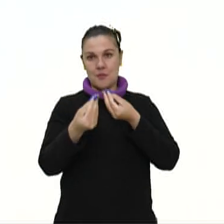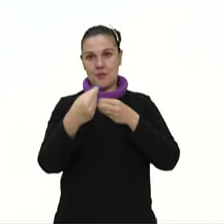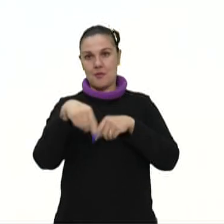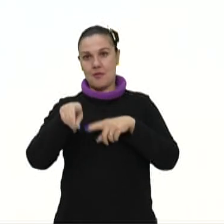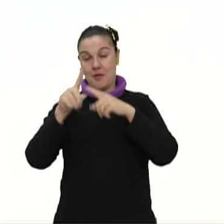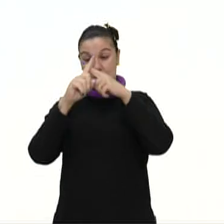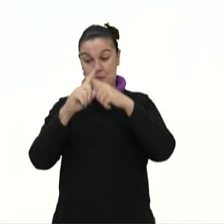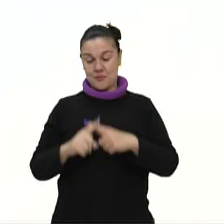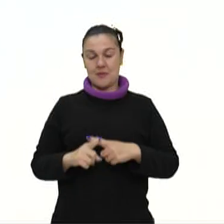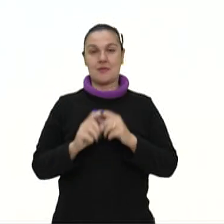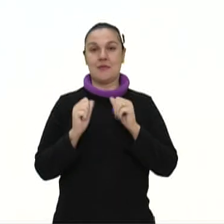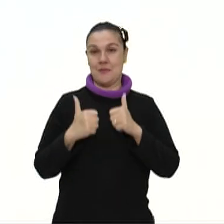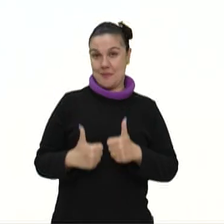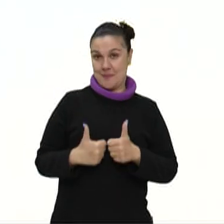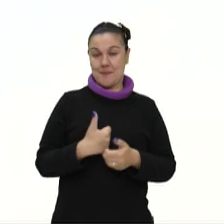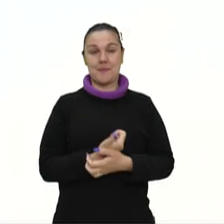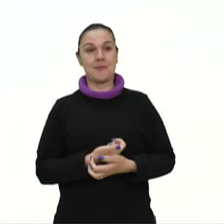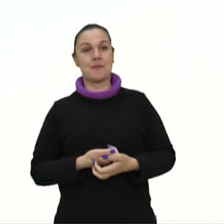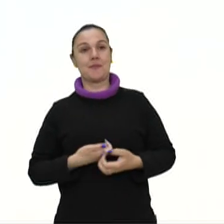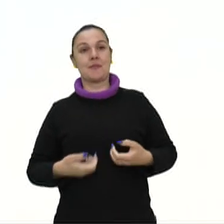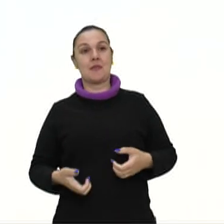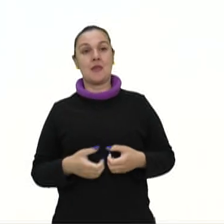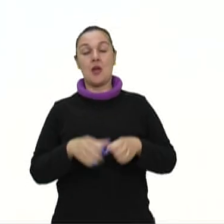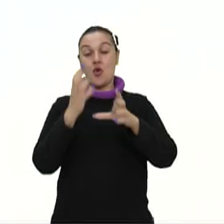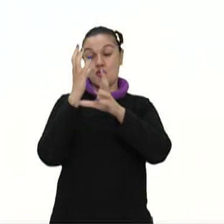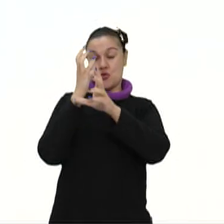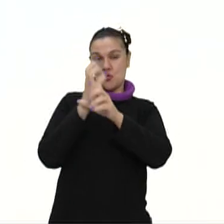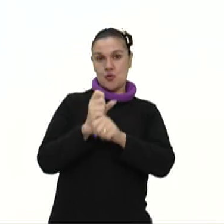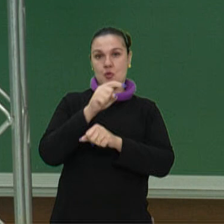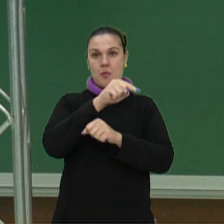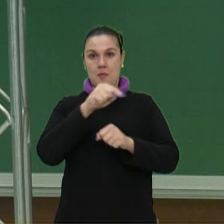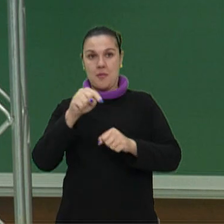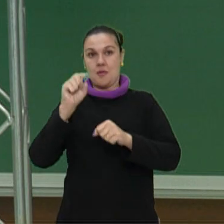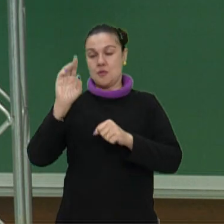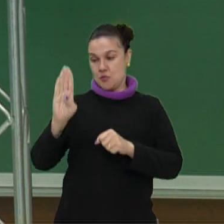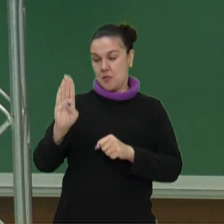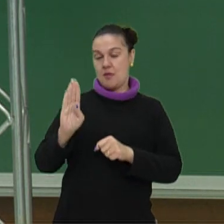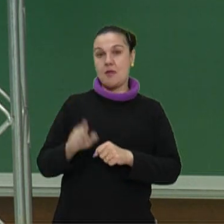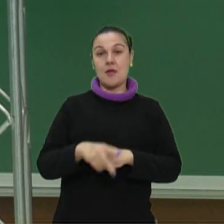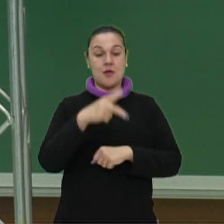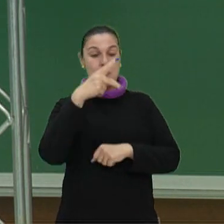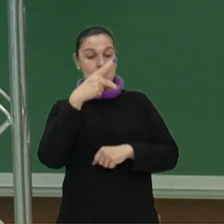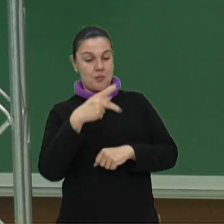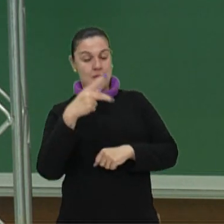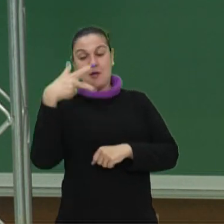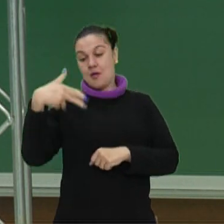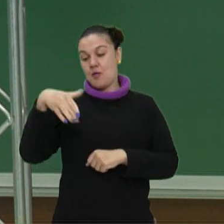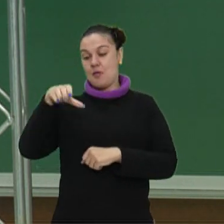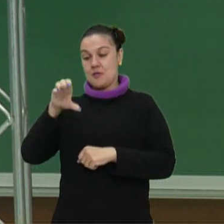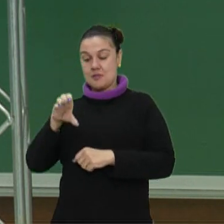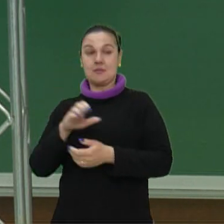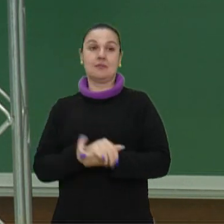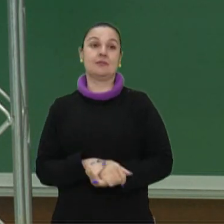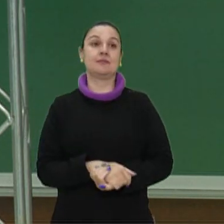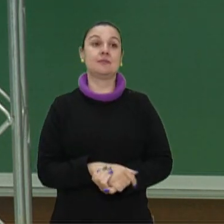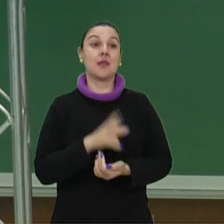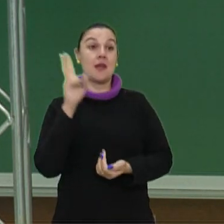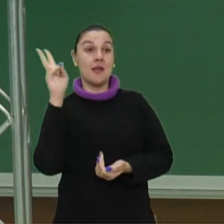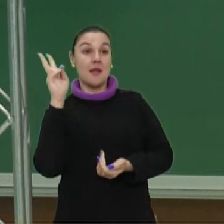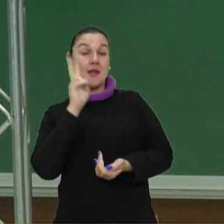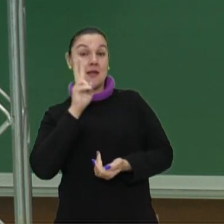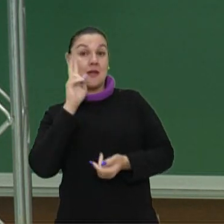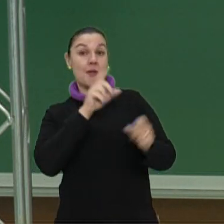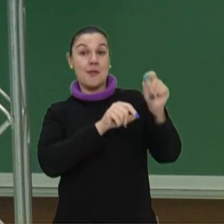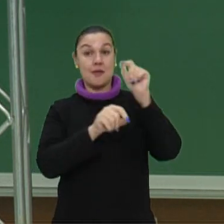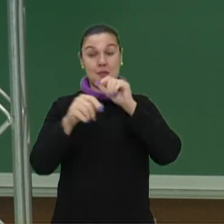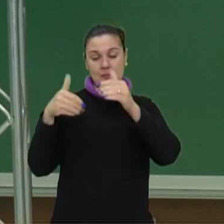produto das duas raízes, tá? Então, a soma é menos b e o P é igual a c. E lembrando também, né, da nossa